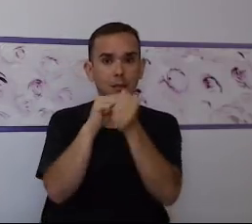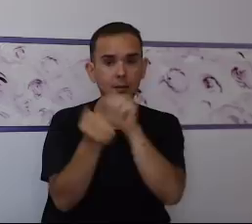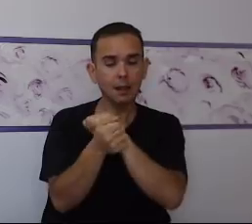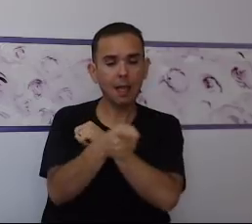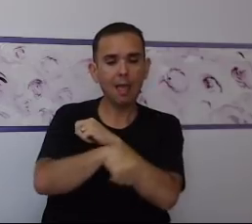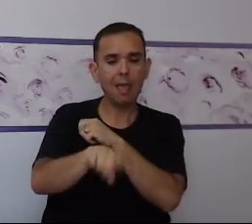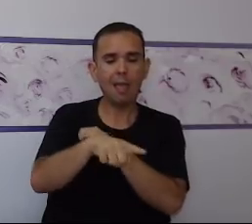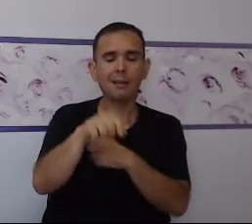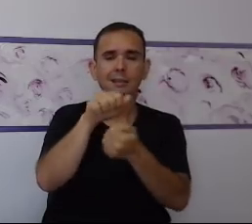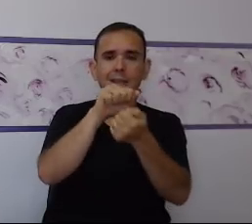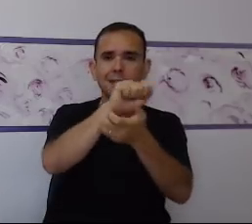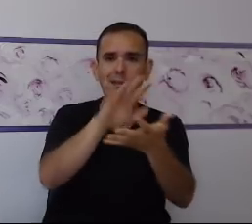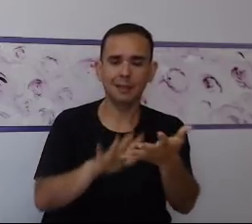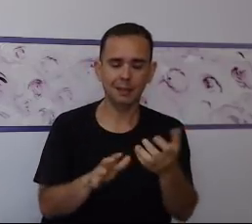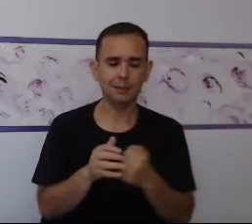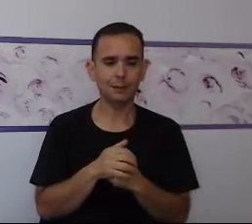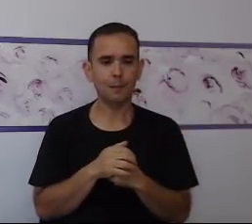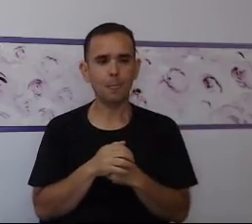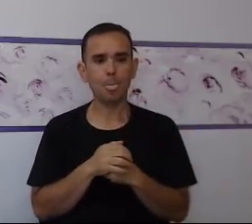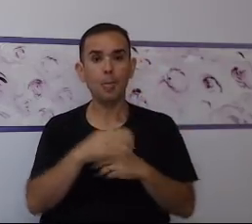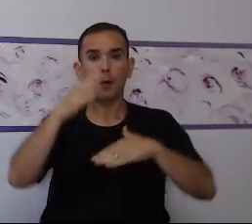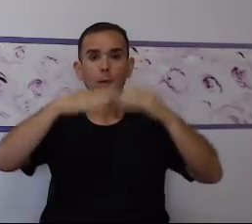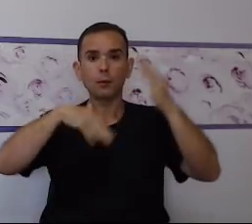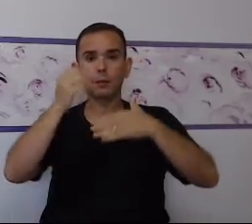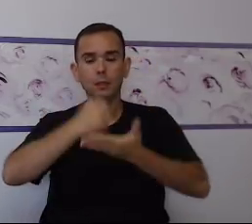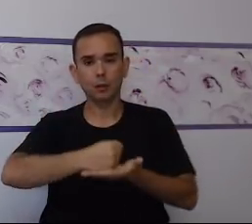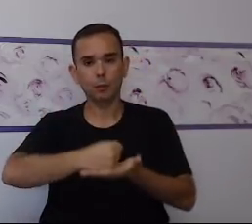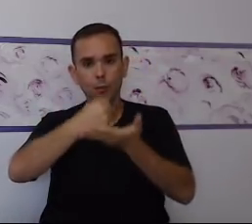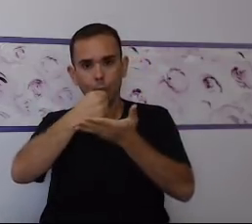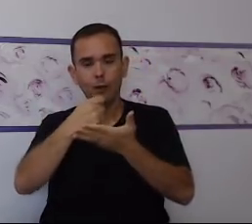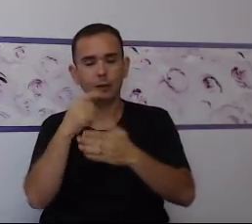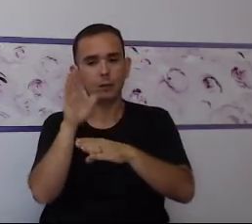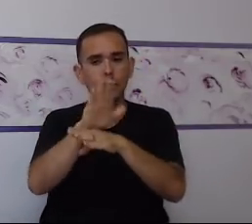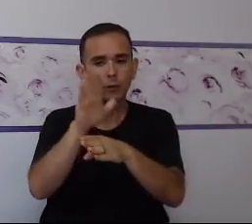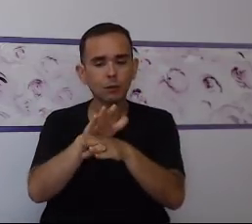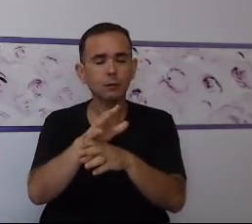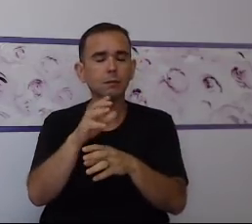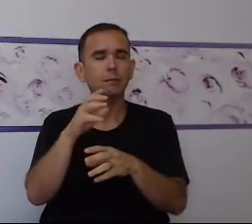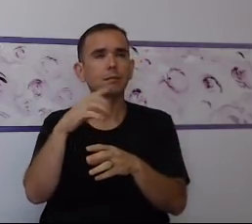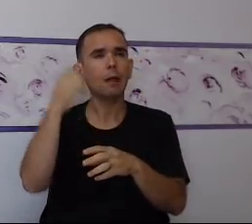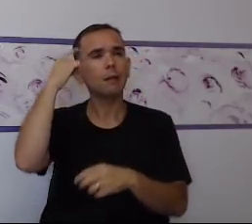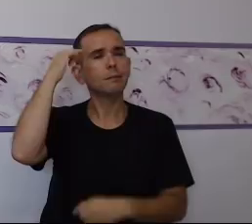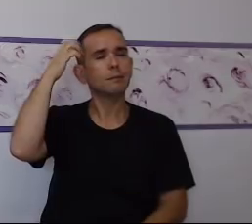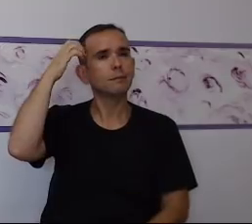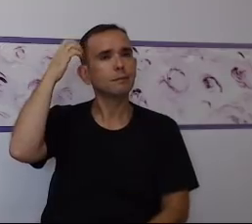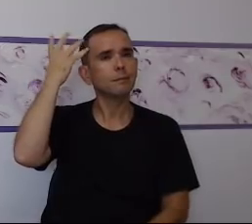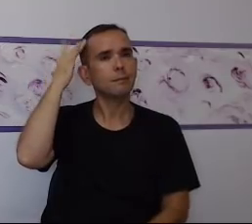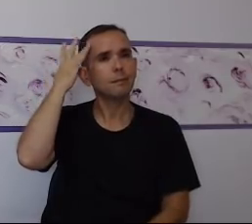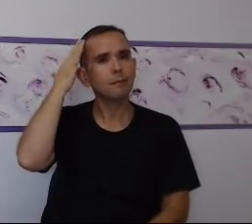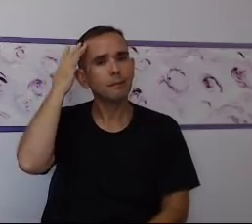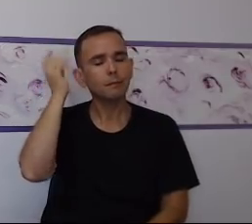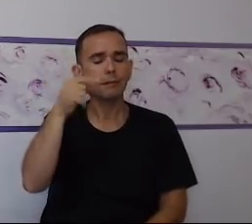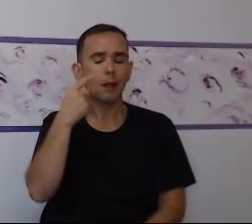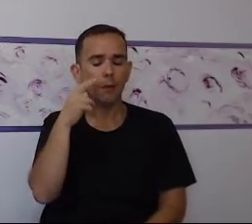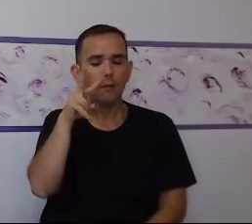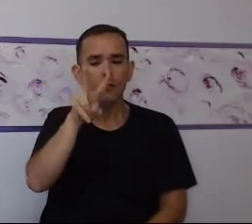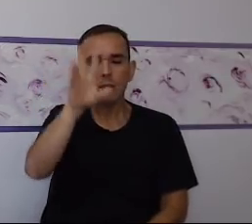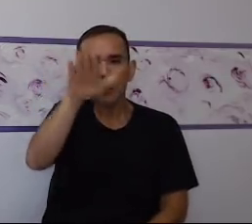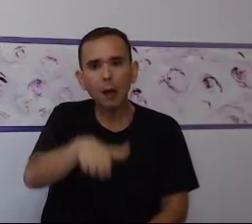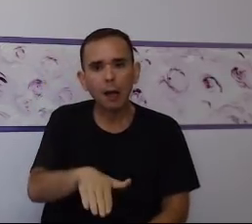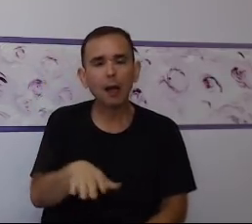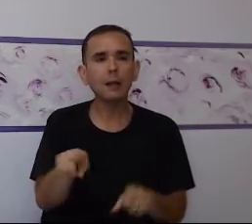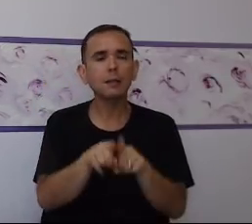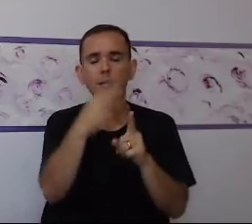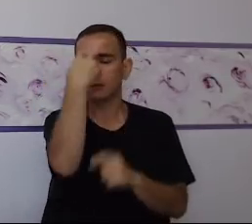essa atividade. Profissionais de apoio que atendem aluno com autismo, então aluno com baixa visão,